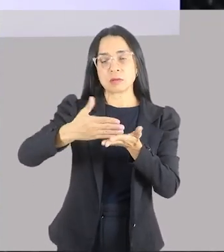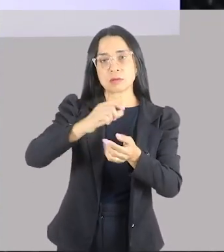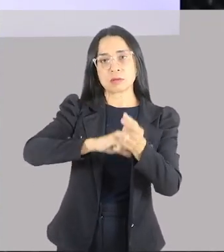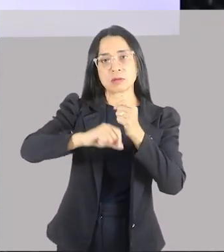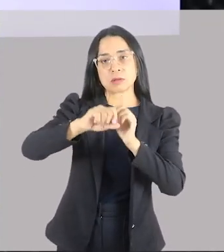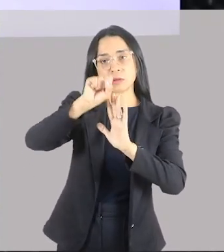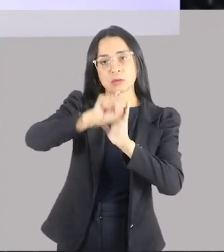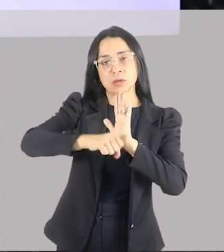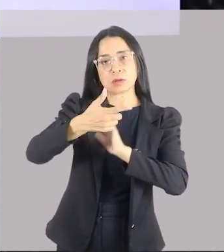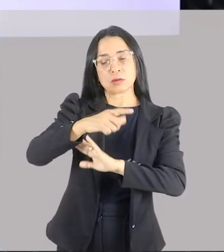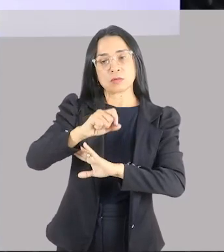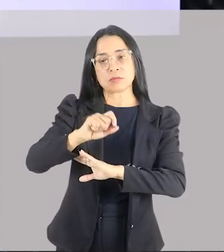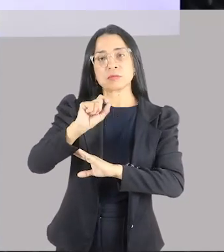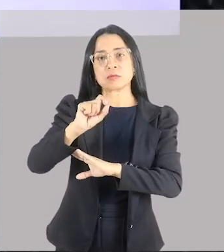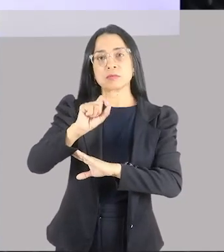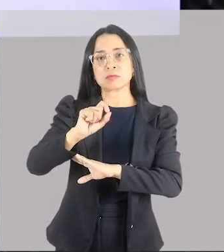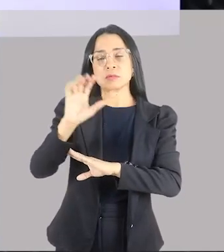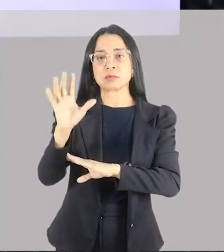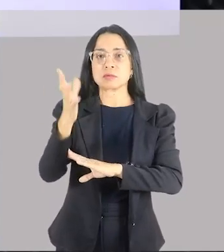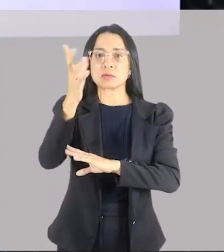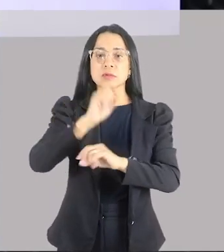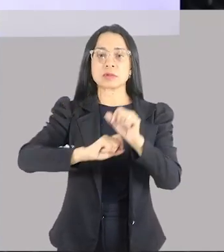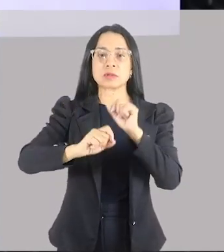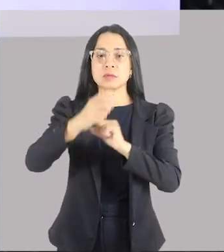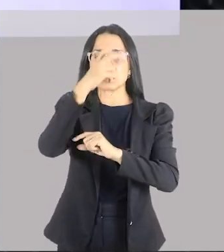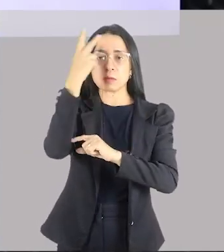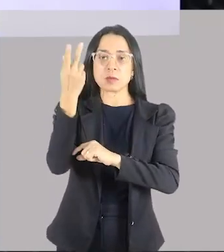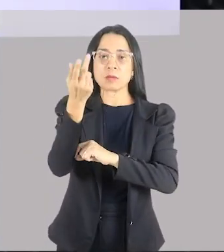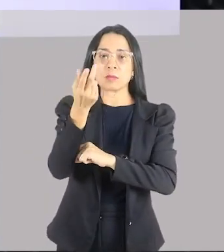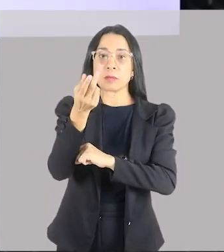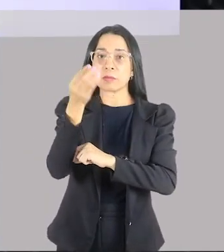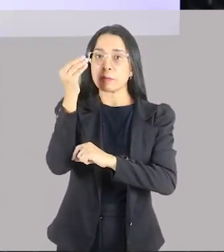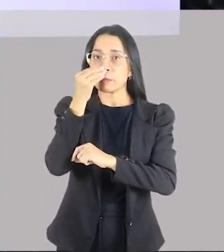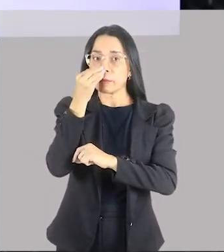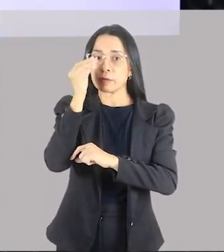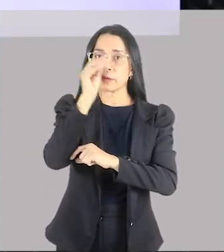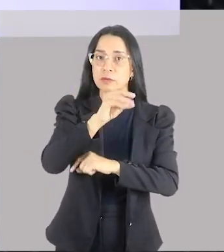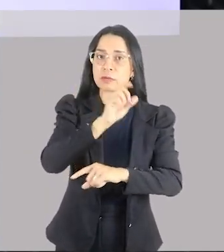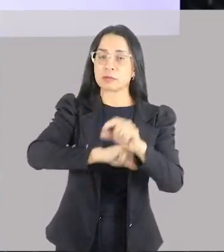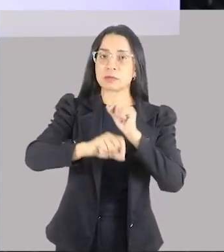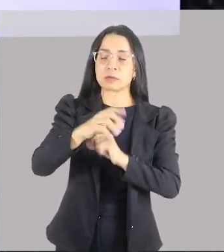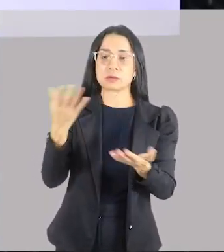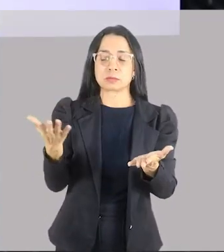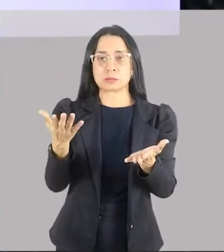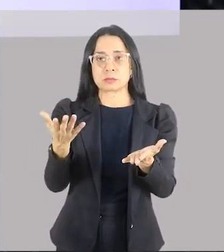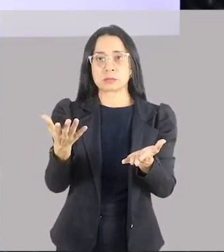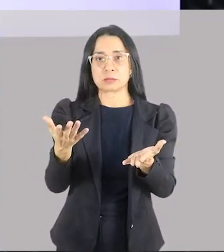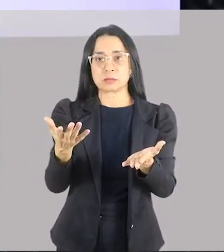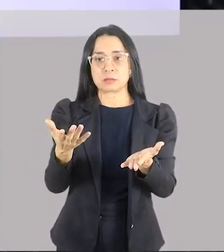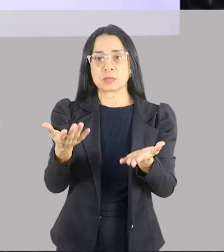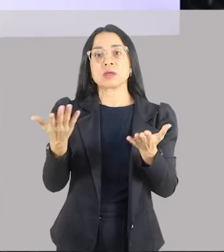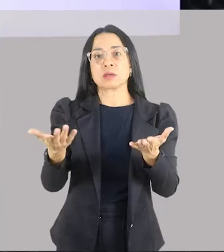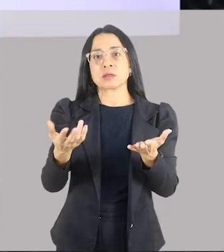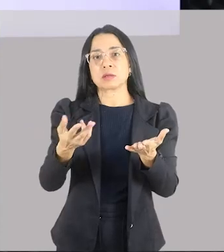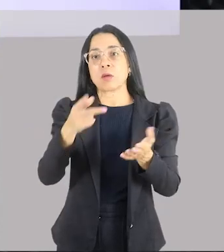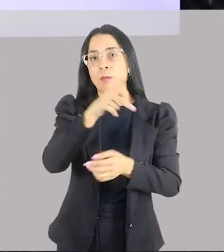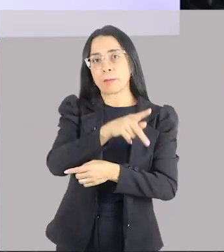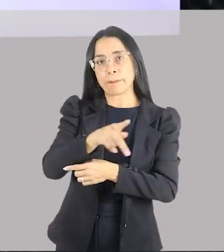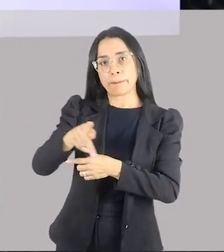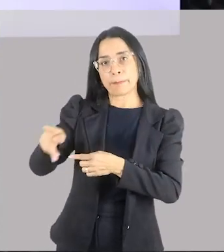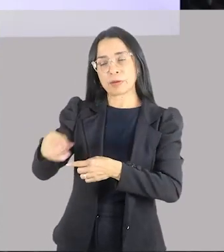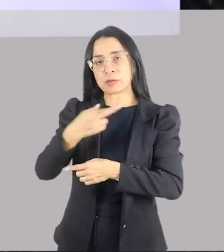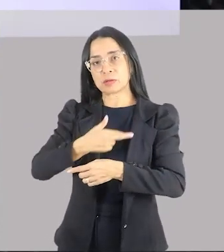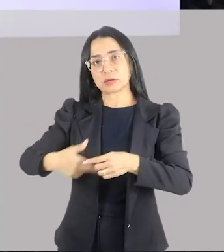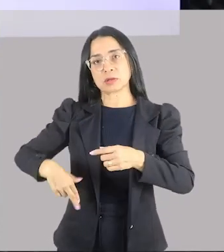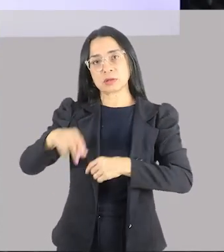que foi, né, e muita gente também negligenciou e acabou levando um número de óbitos muito grande. Inclusive, nós tivemos presidente da República que morreu da gripe espanhola,